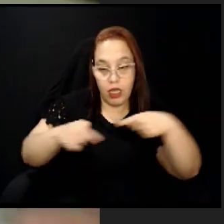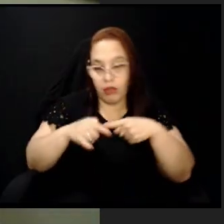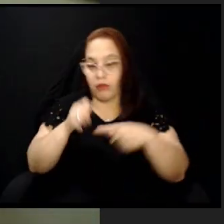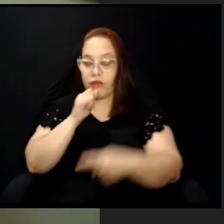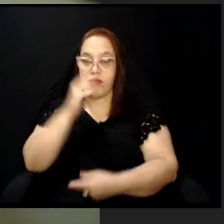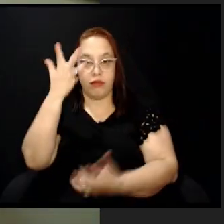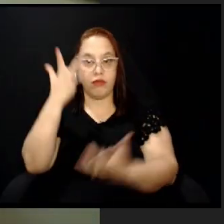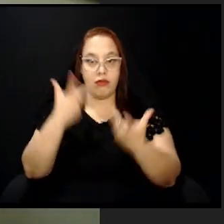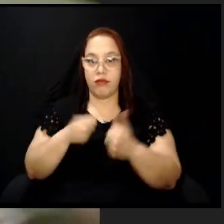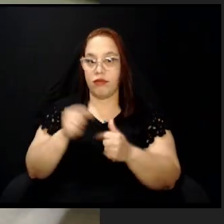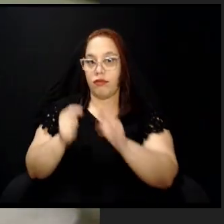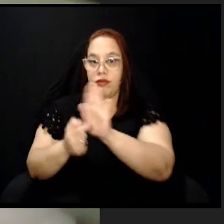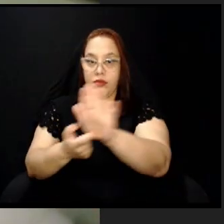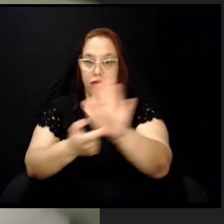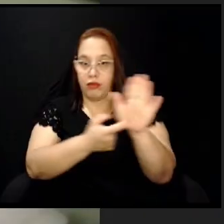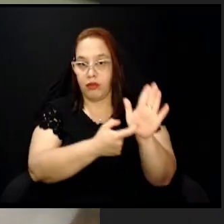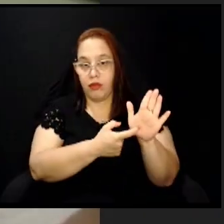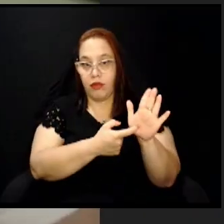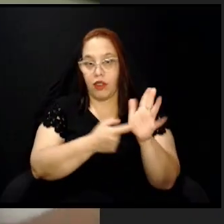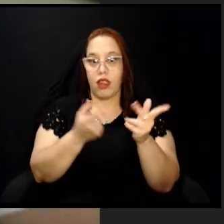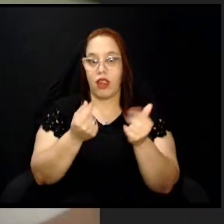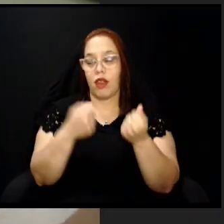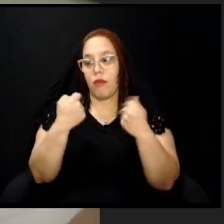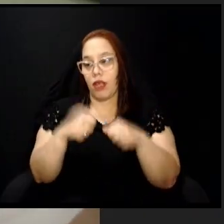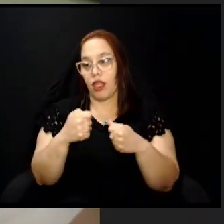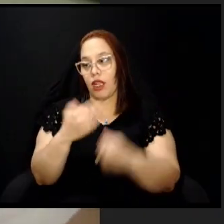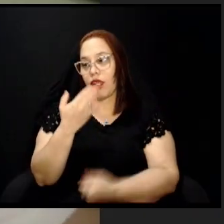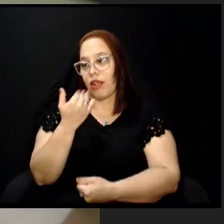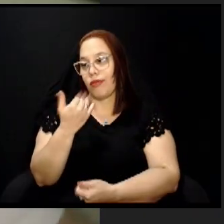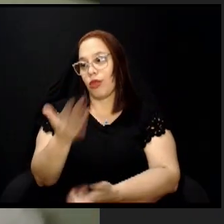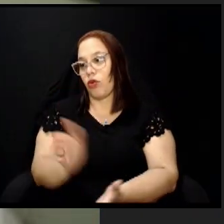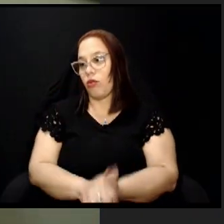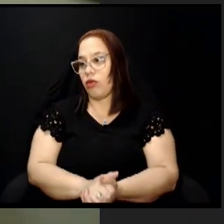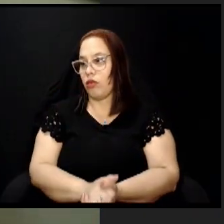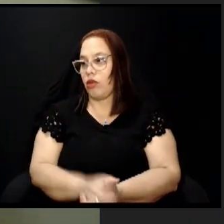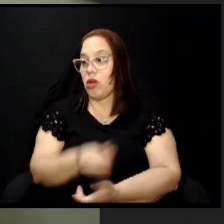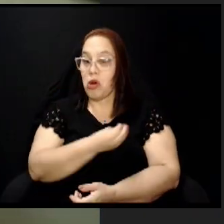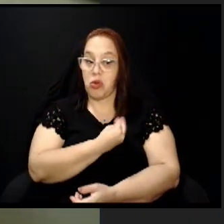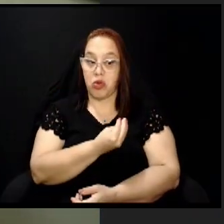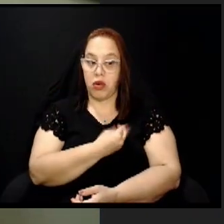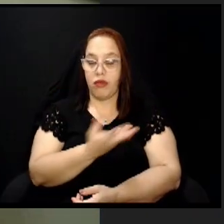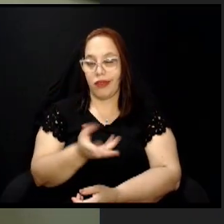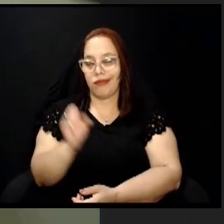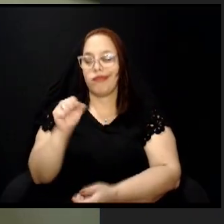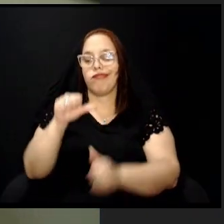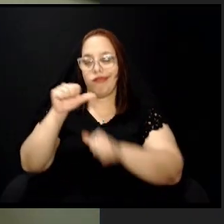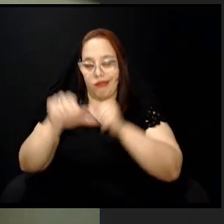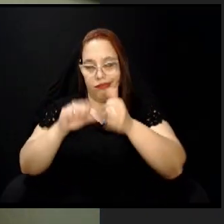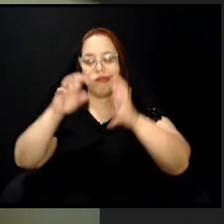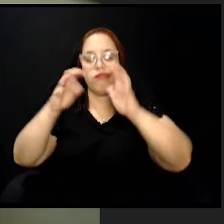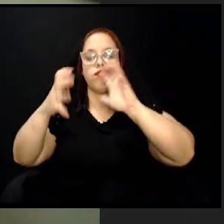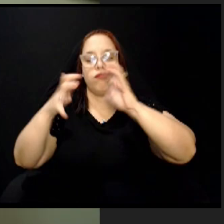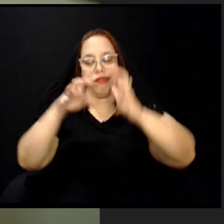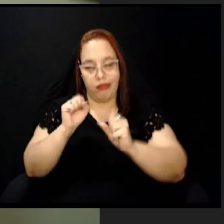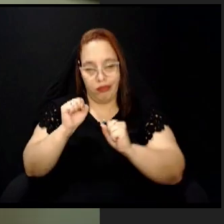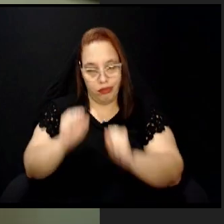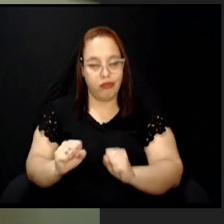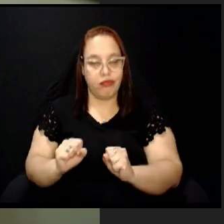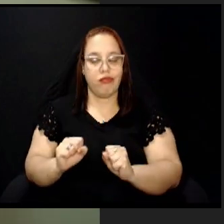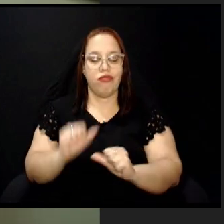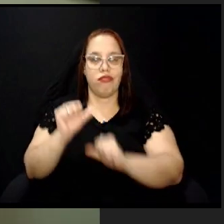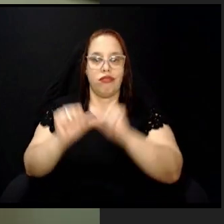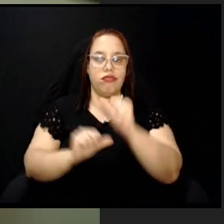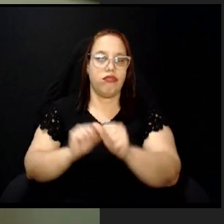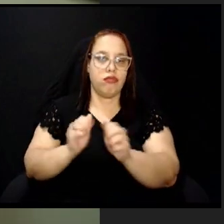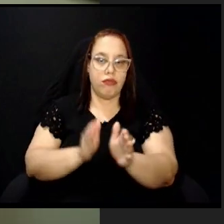já naturalmente não apresentaria os recursos que eles precisariam. Então, sim, as mudanças podem acarretar